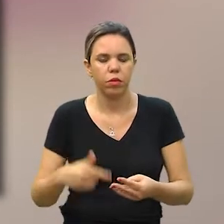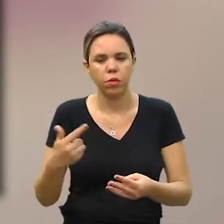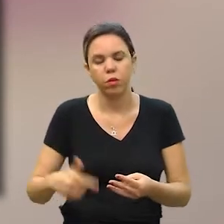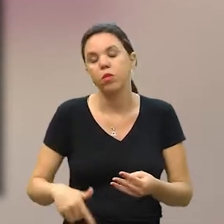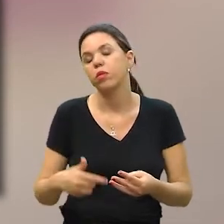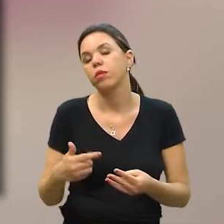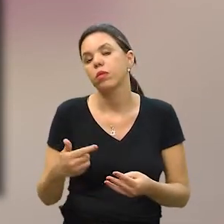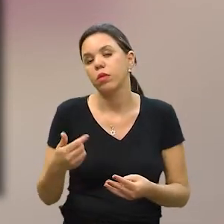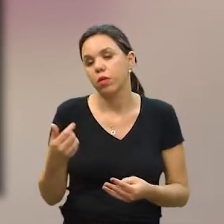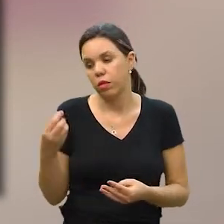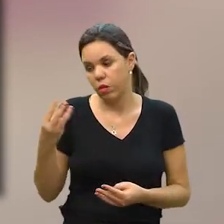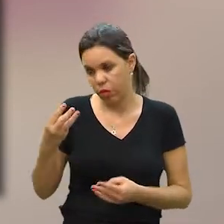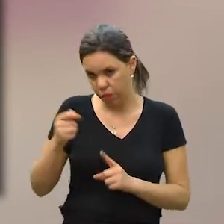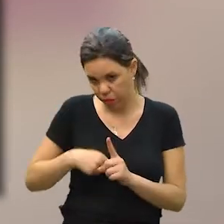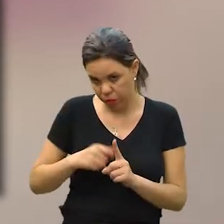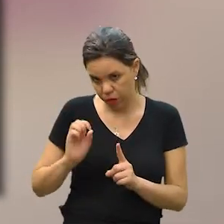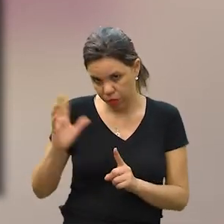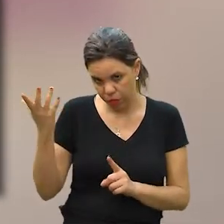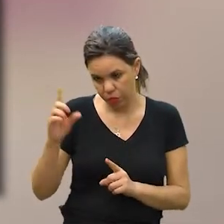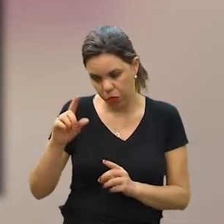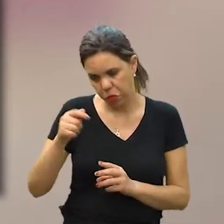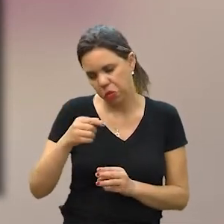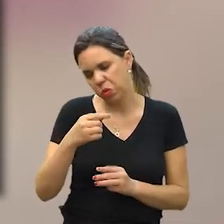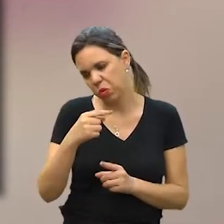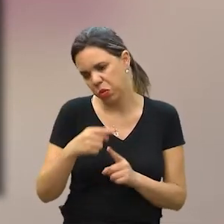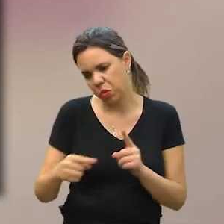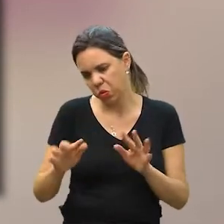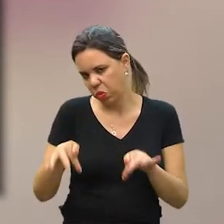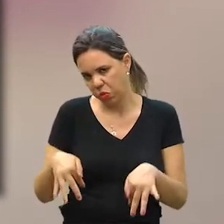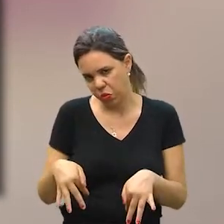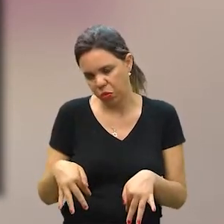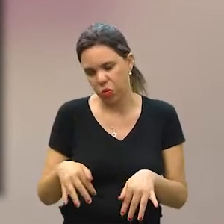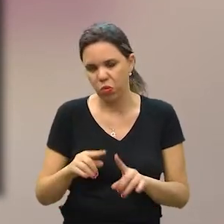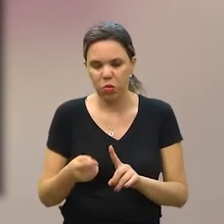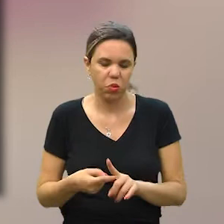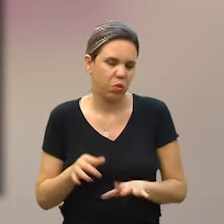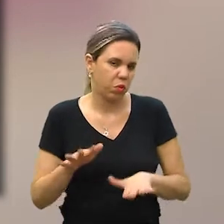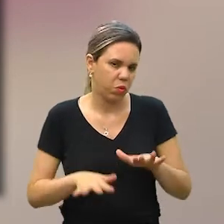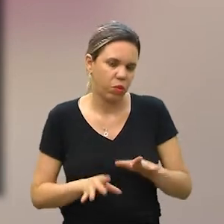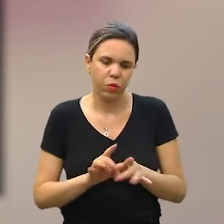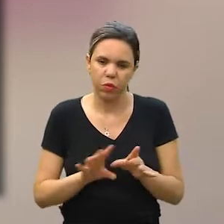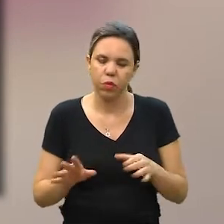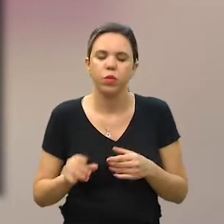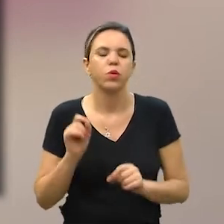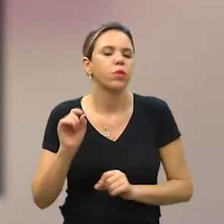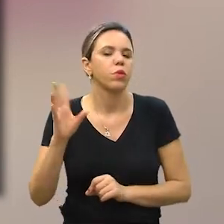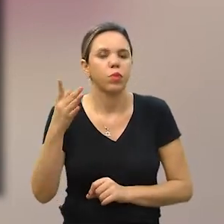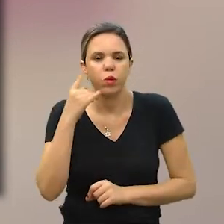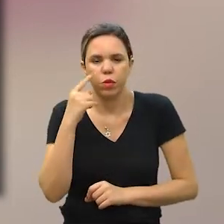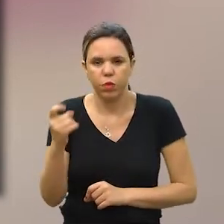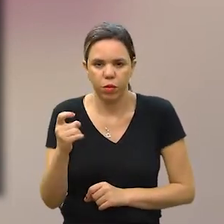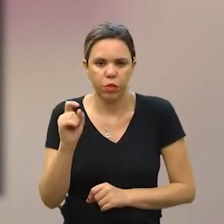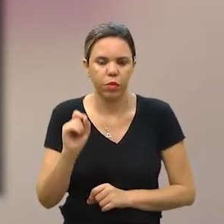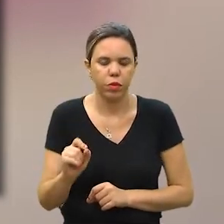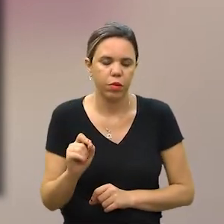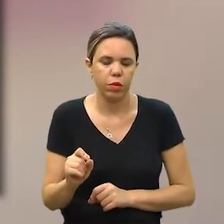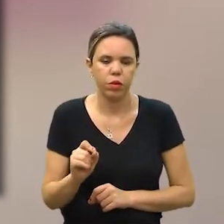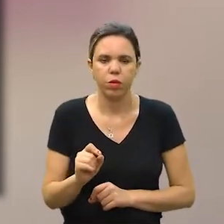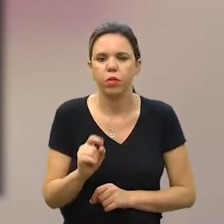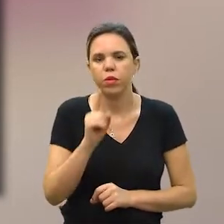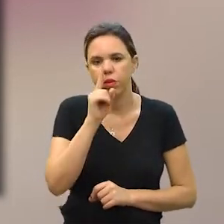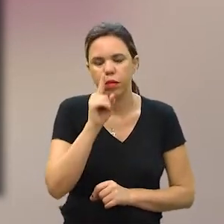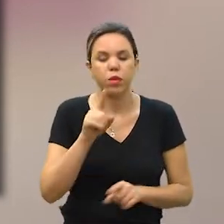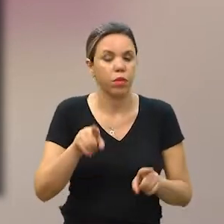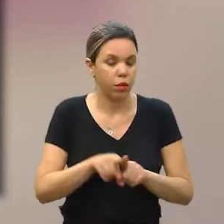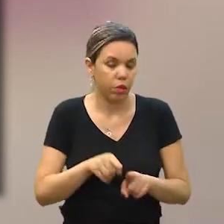pode acontecer já nos primeiros 3 meses, ou no meio, ou no final da gravidez. Mas o que é interessante, Viviane? O